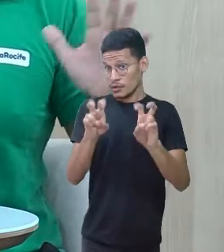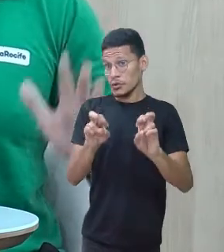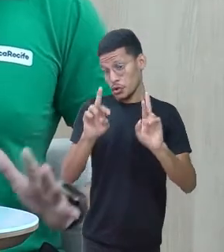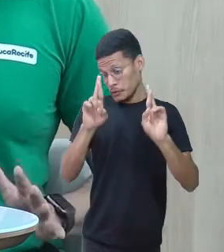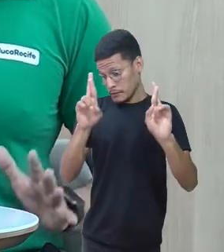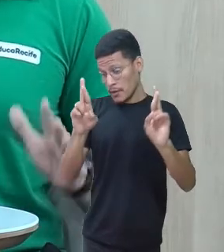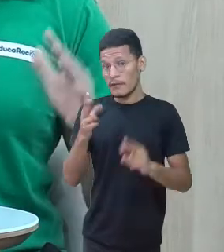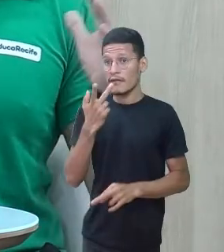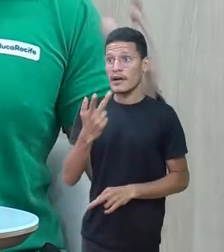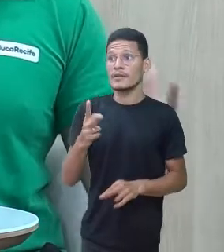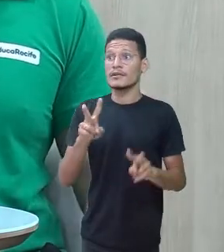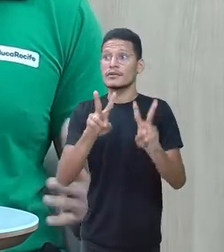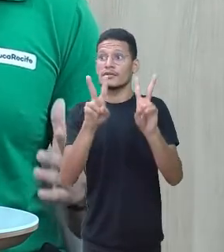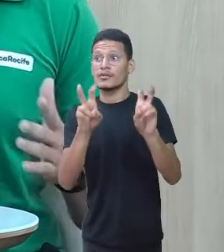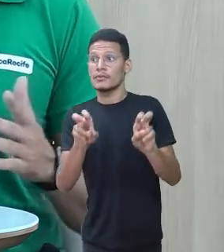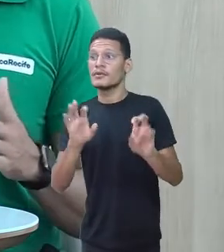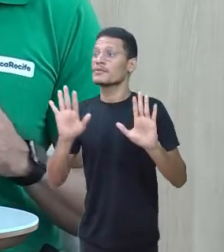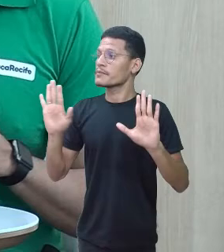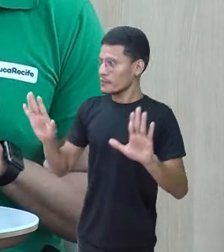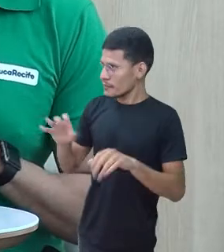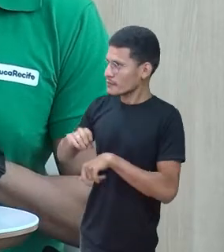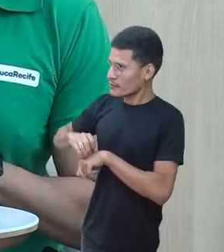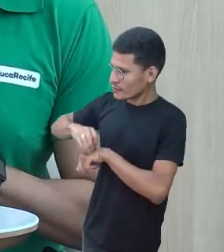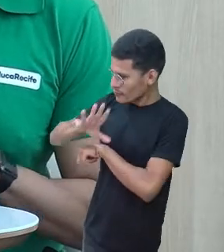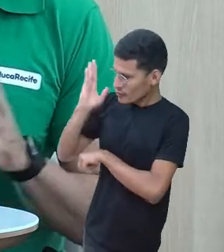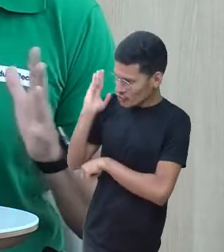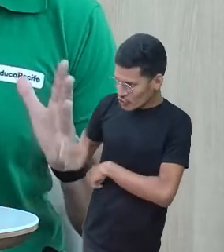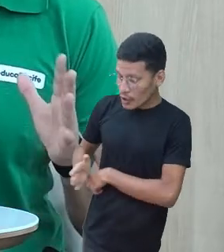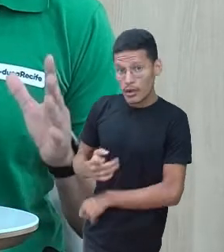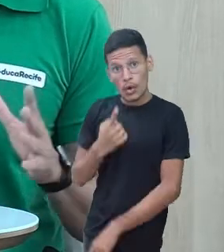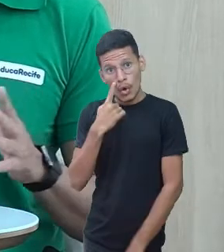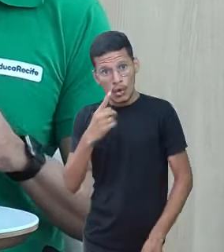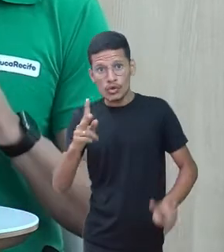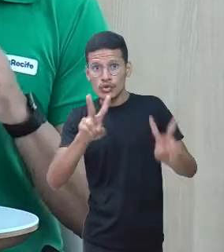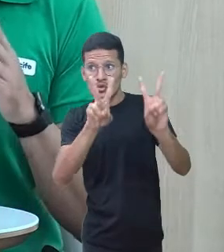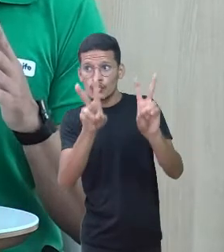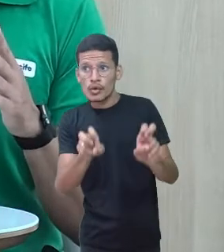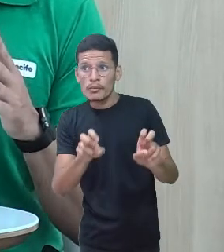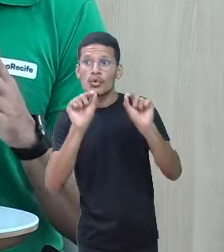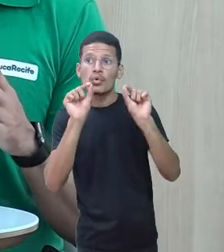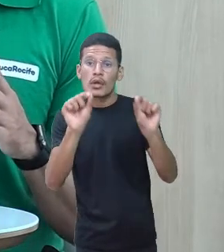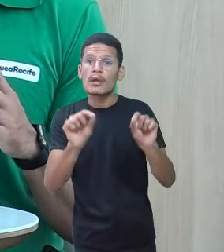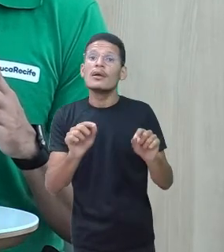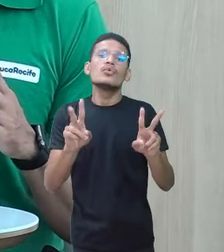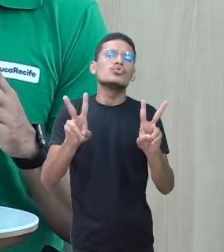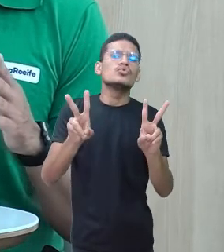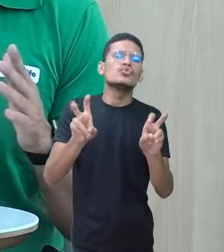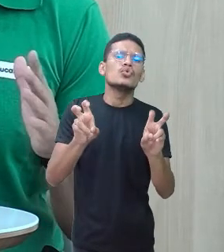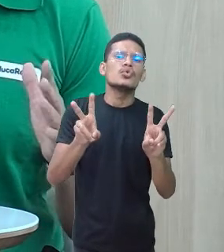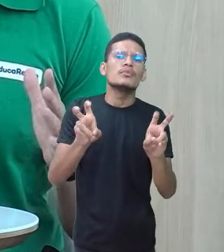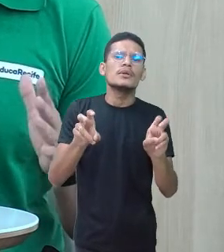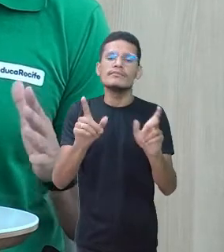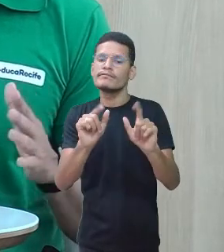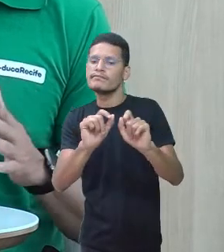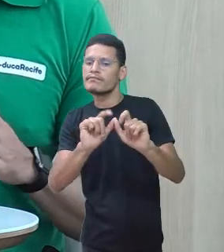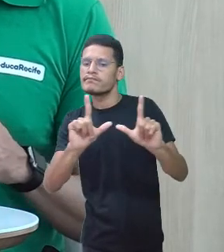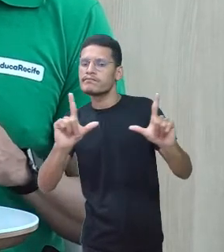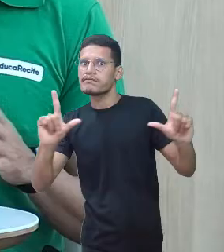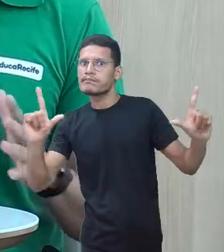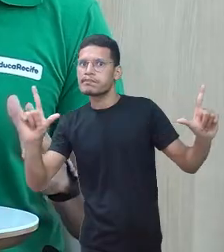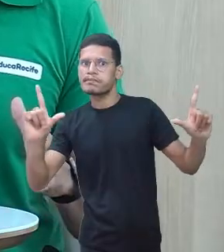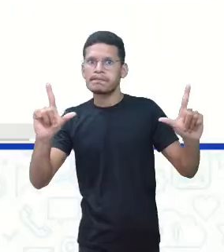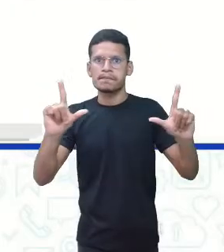né? Em relação a essa questão aí sobre a ampliação